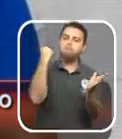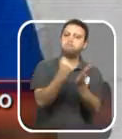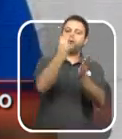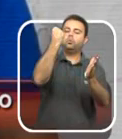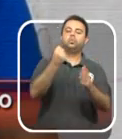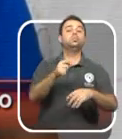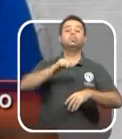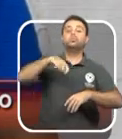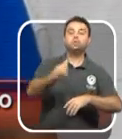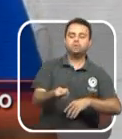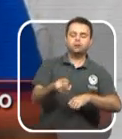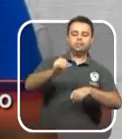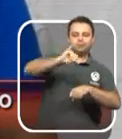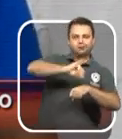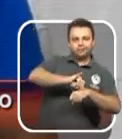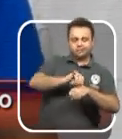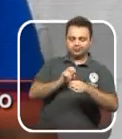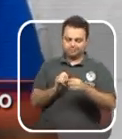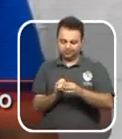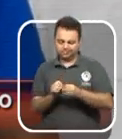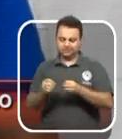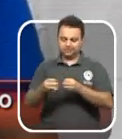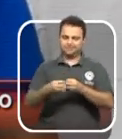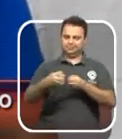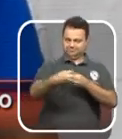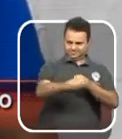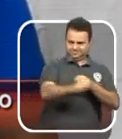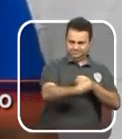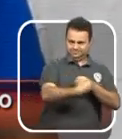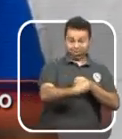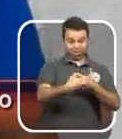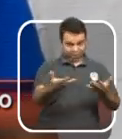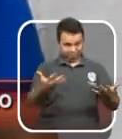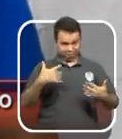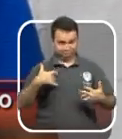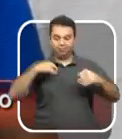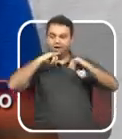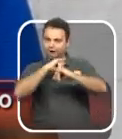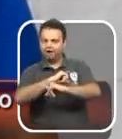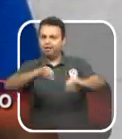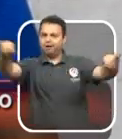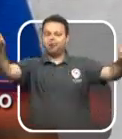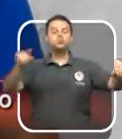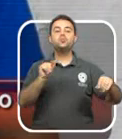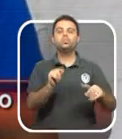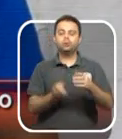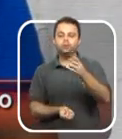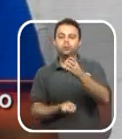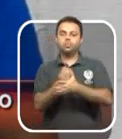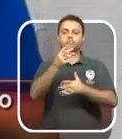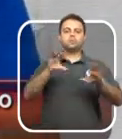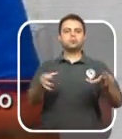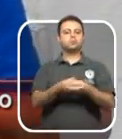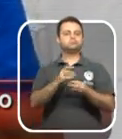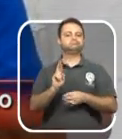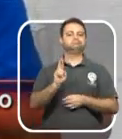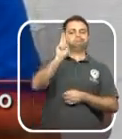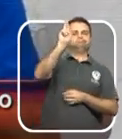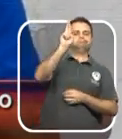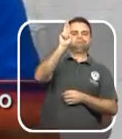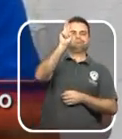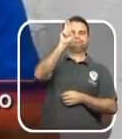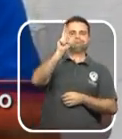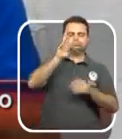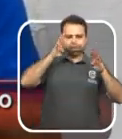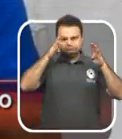metropolitana, eu me lembro aqui que eu anunciei a criação do Parlamento Regional Metropolitano,